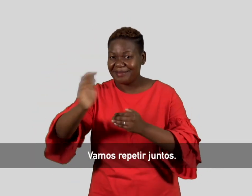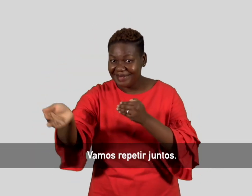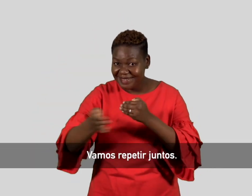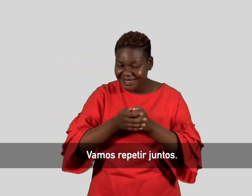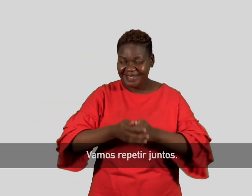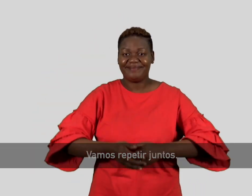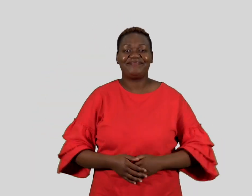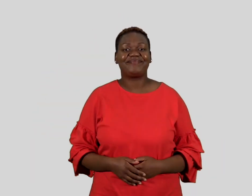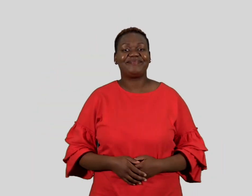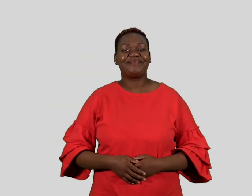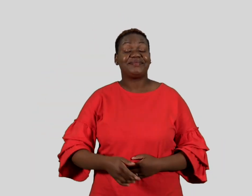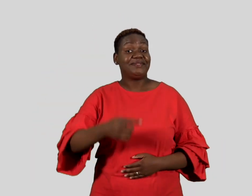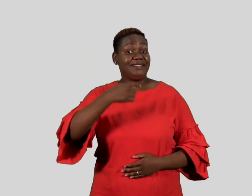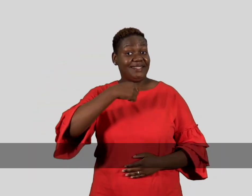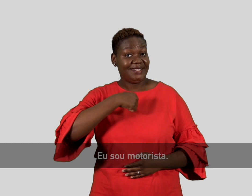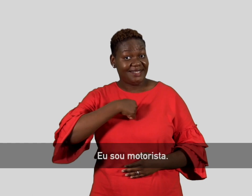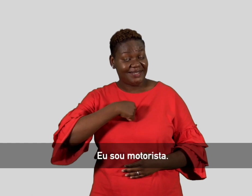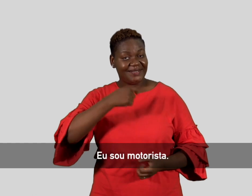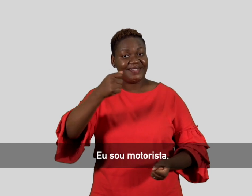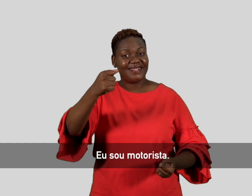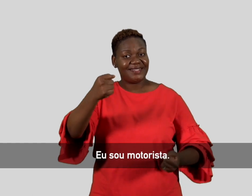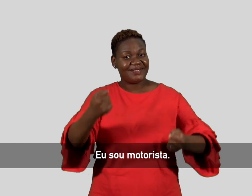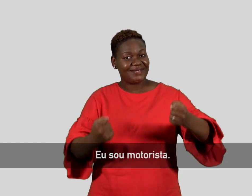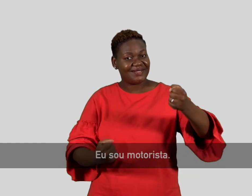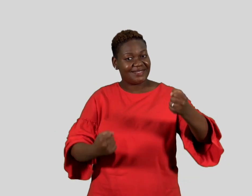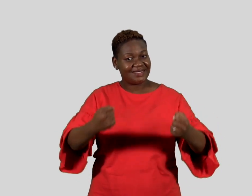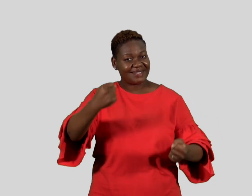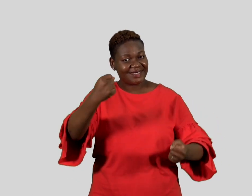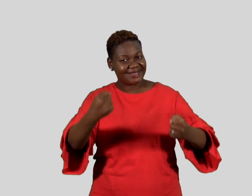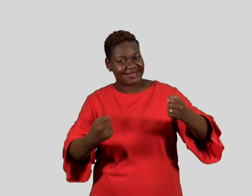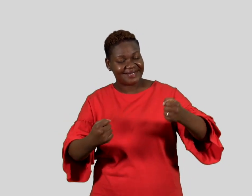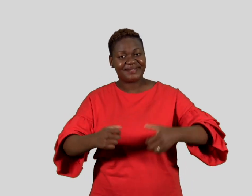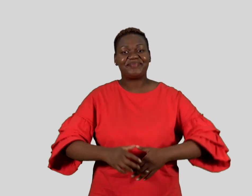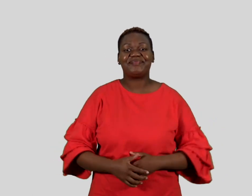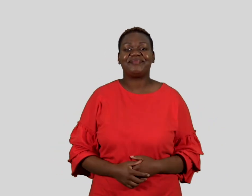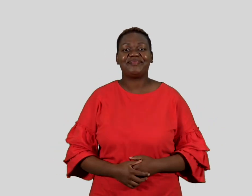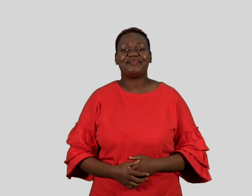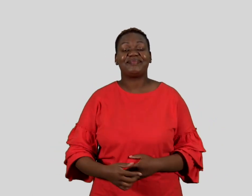Vamos repetir juntos. Eu sou motorista.